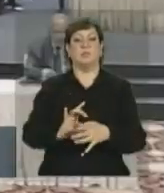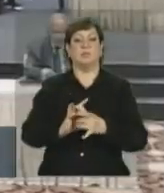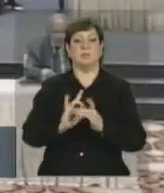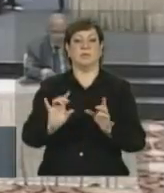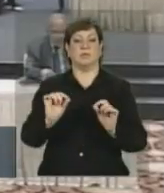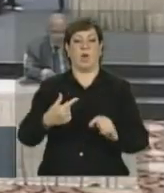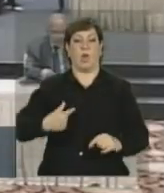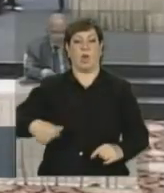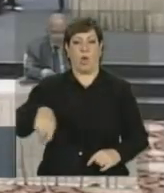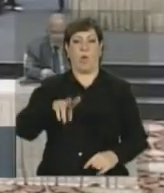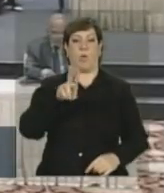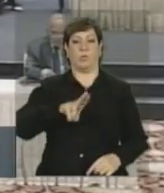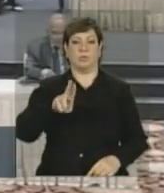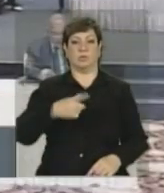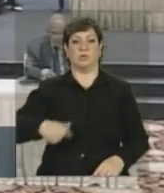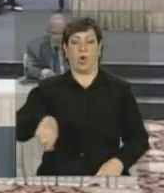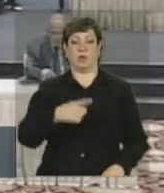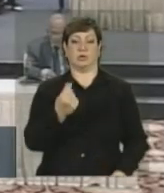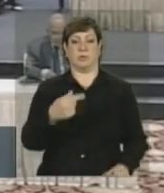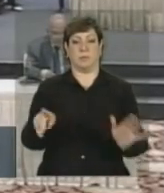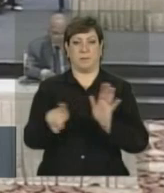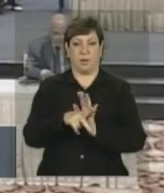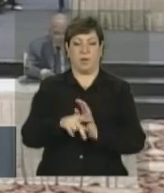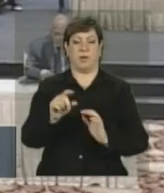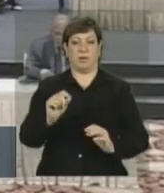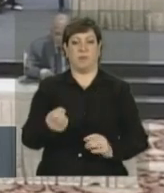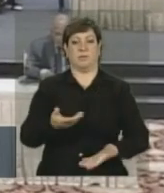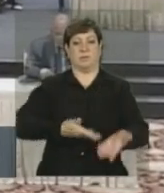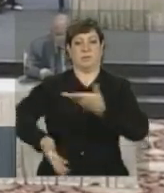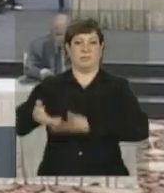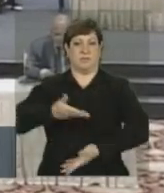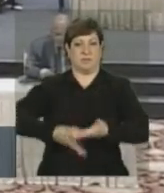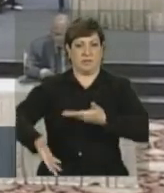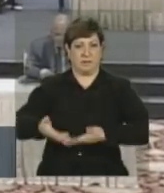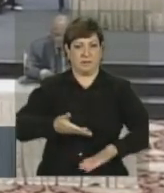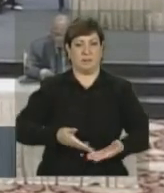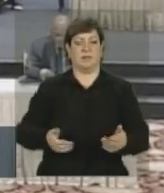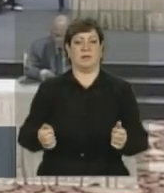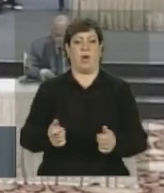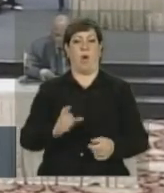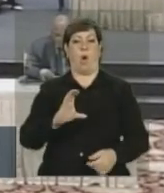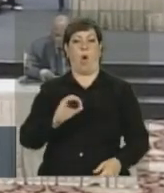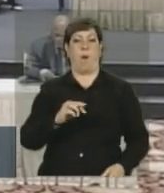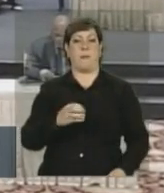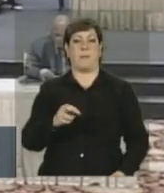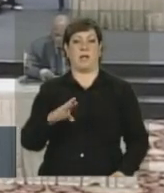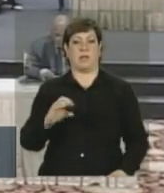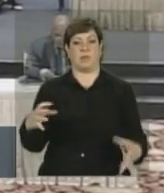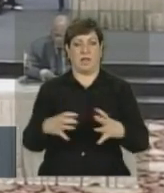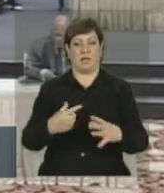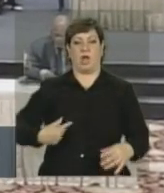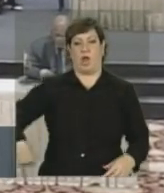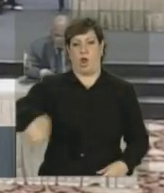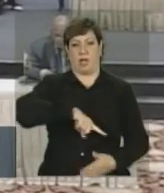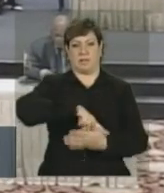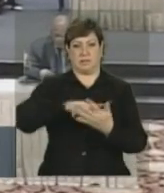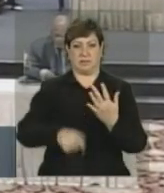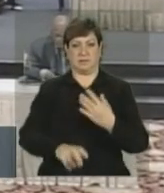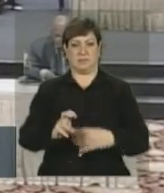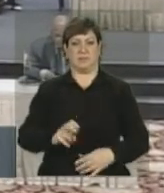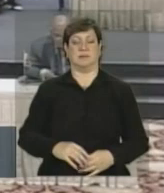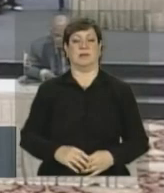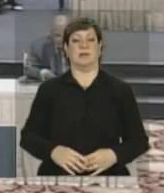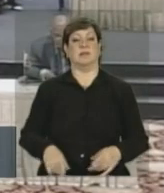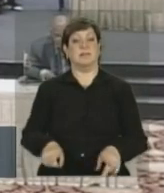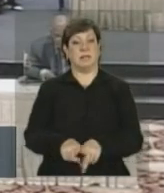nós usemos as nossas moedas nas relações comerciais entre nós. Além